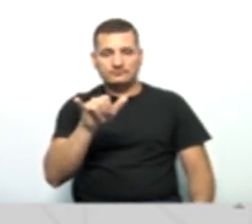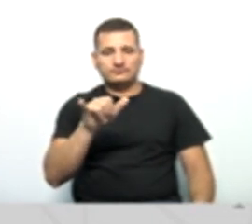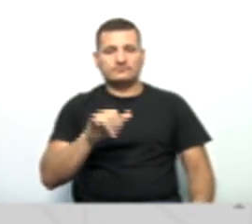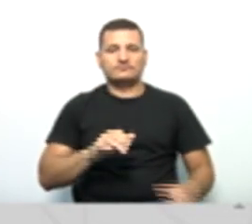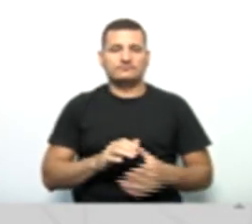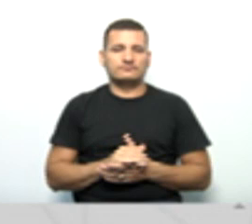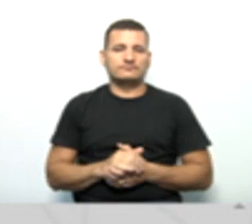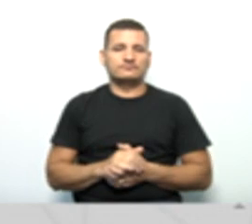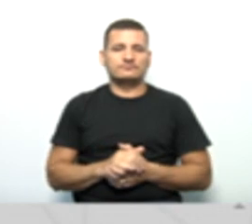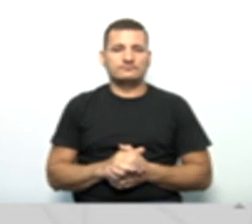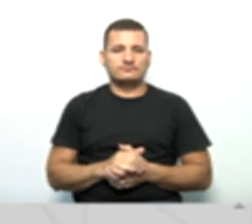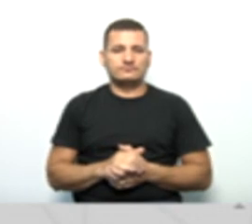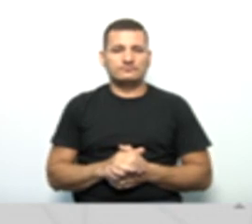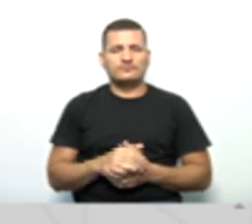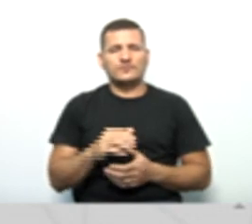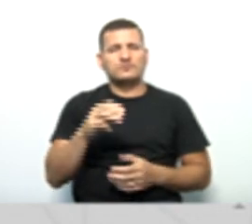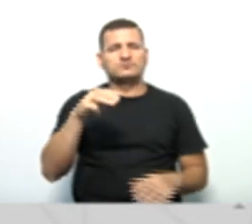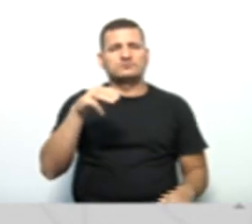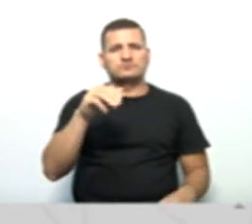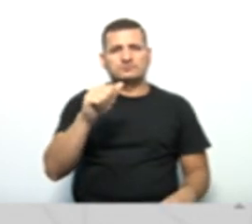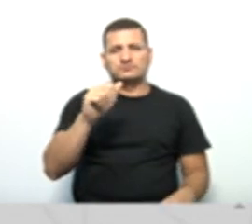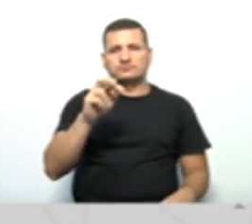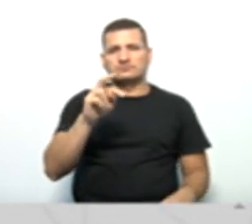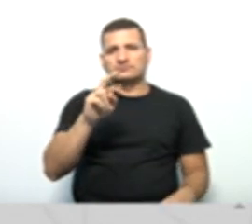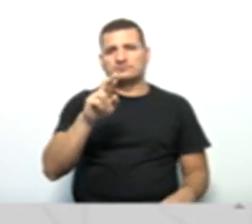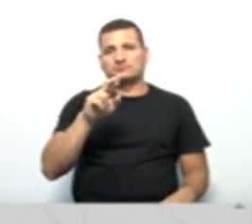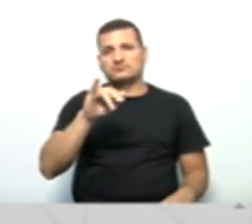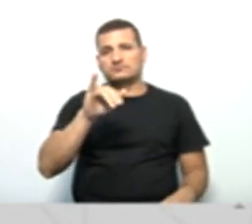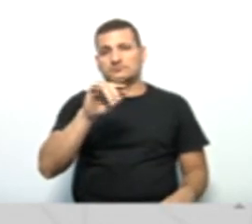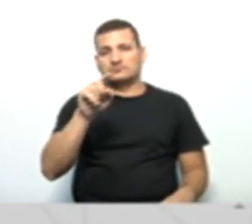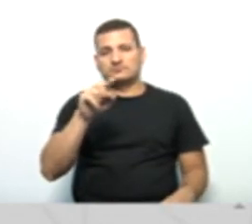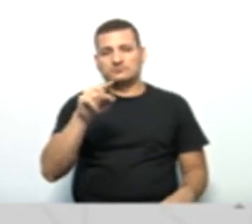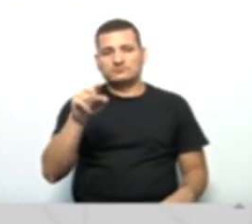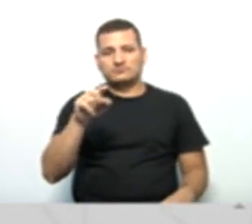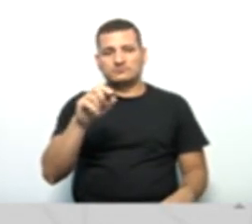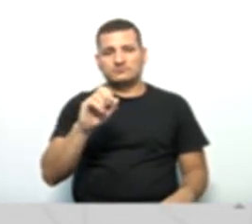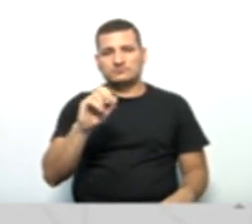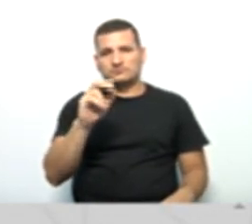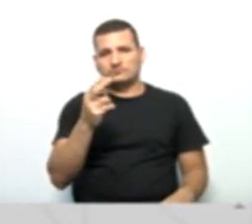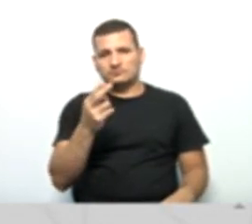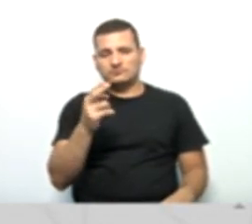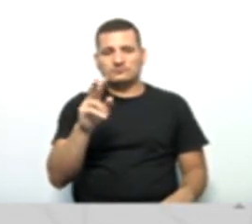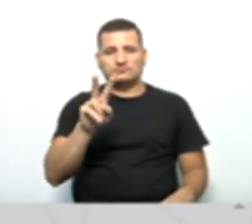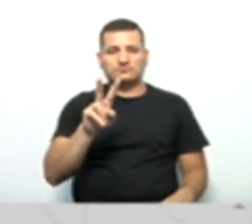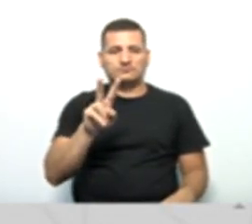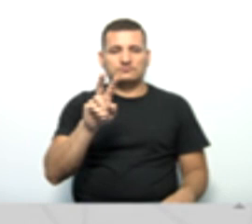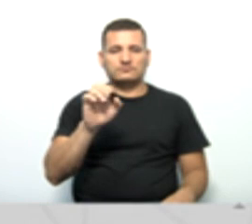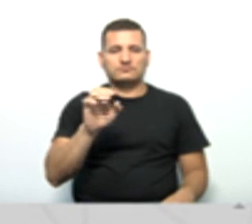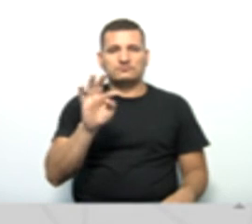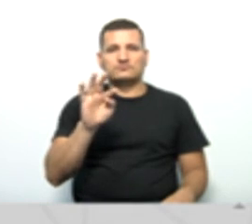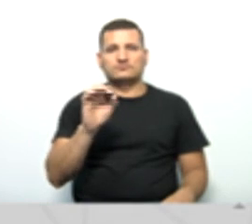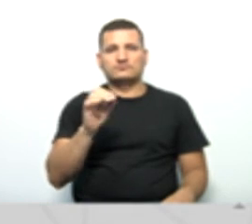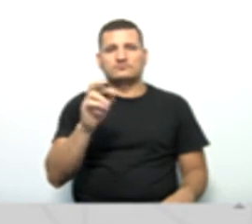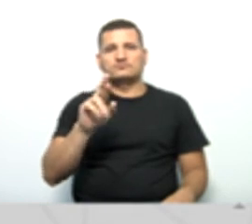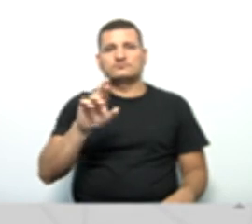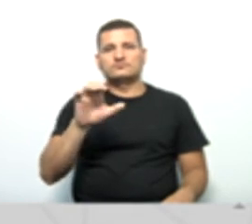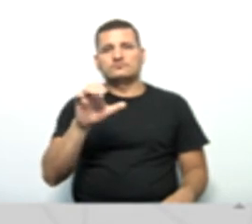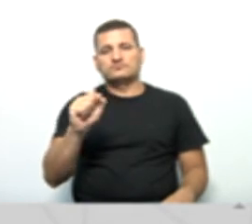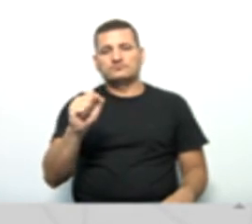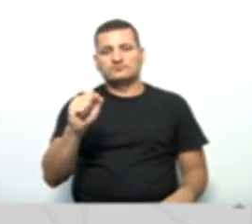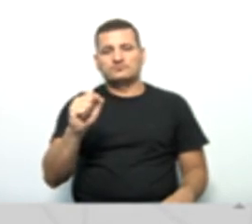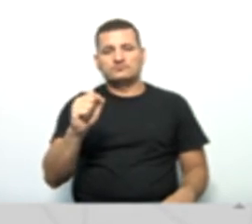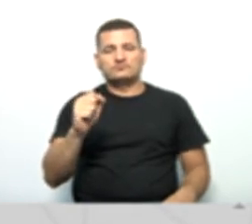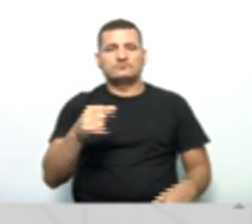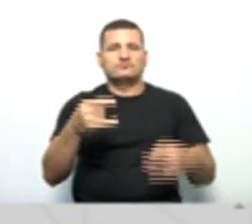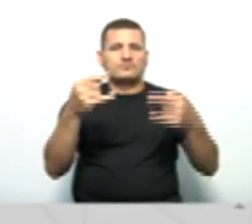Também chamado de matriz ou vértice. É um conjunto de elementos finidos e definidos na